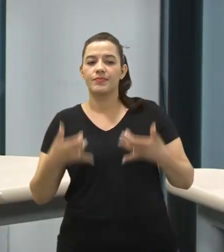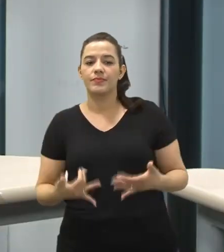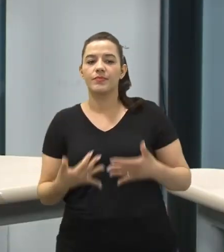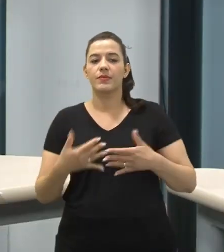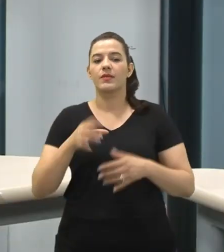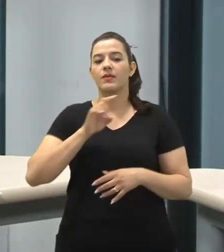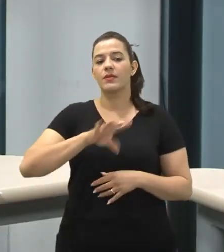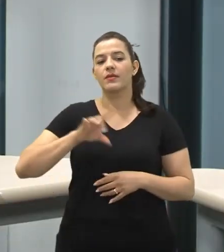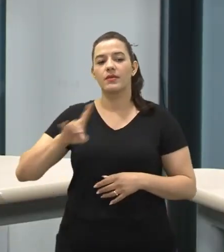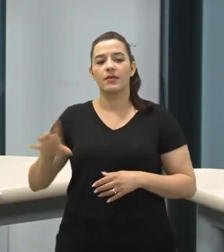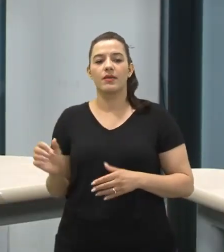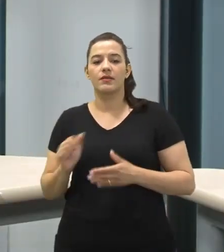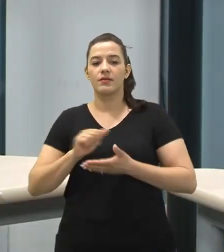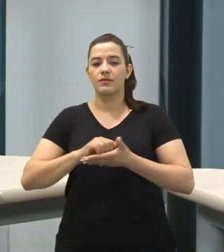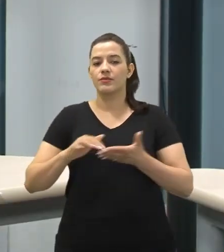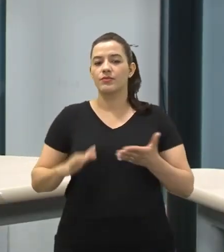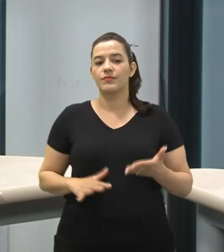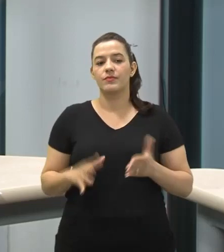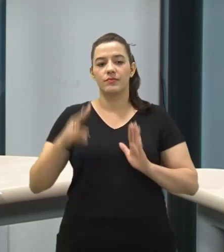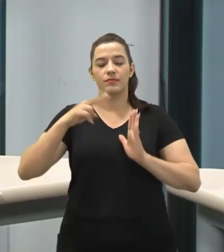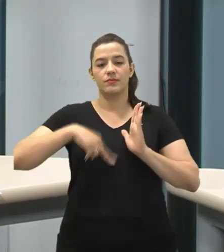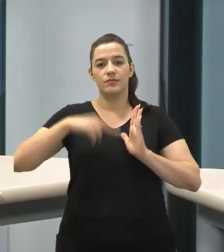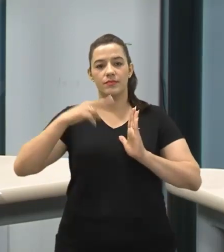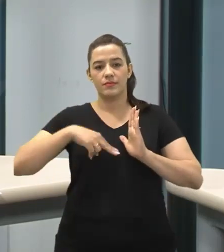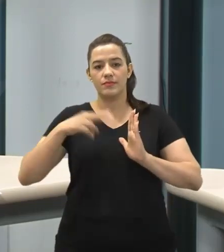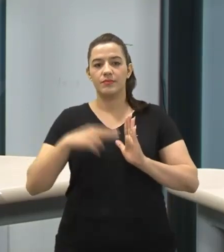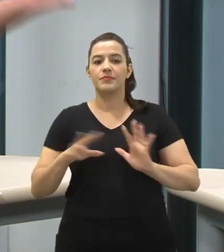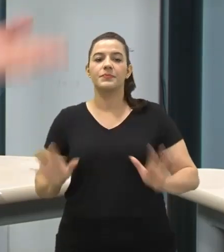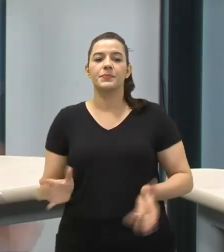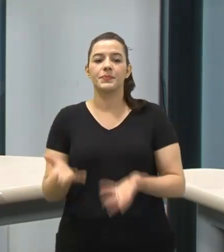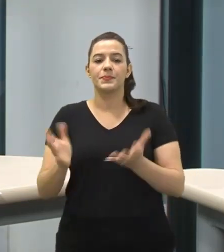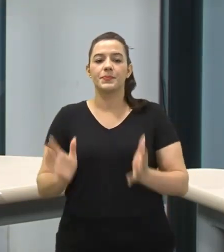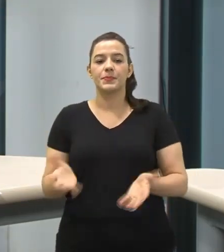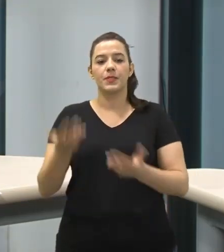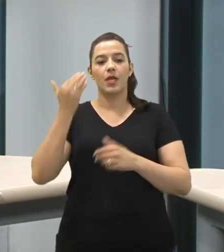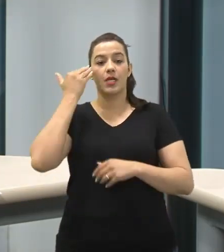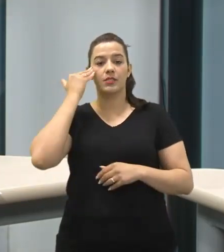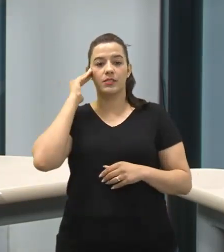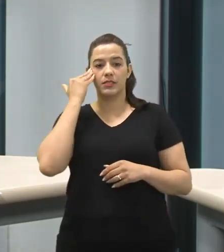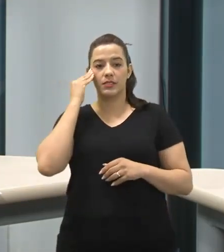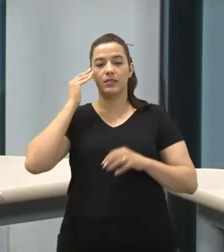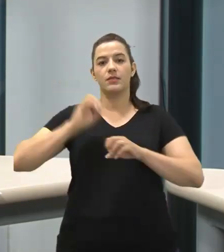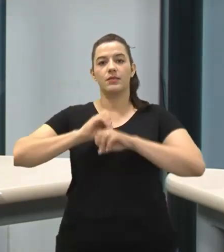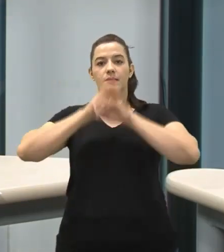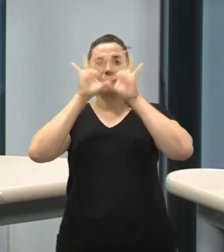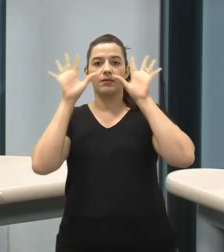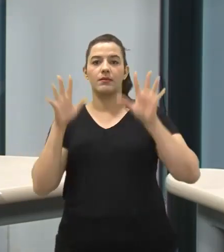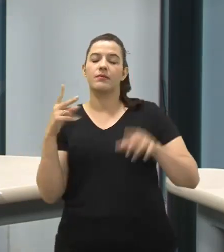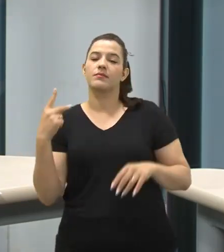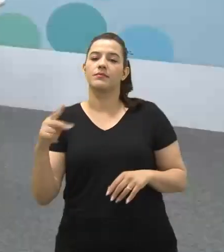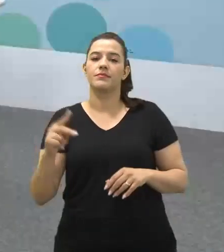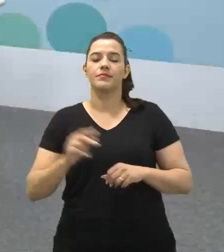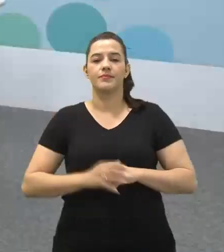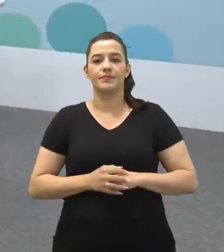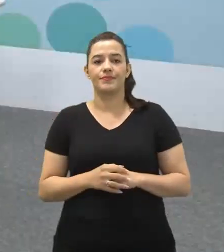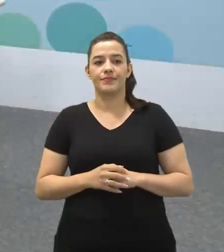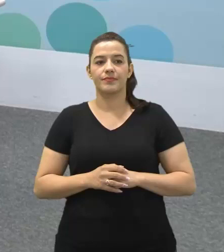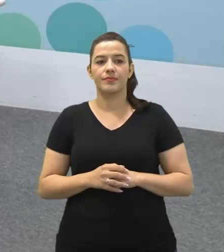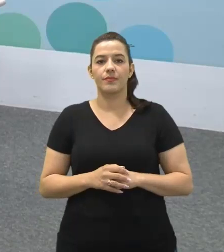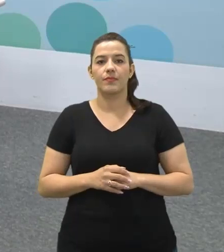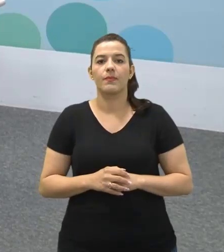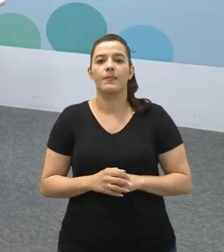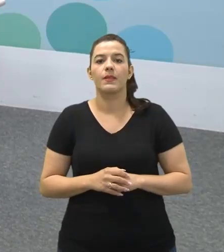atividades direcionadas a leitura né promovendo a a compreensão o professor exatamente